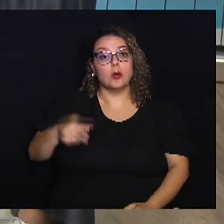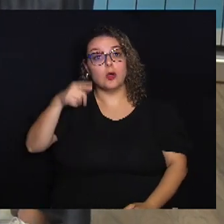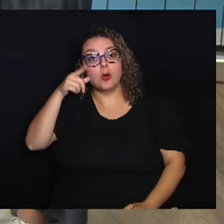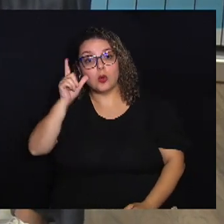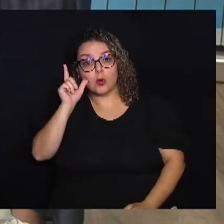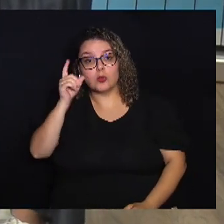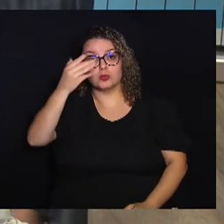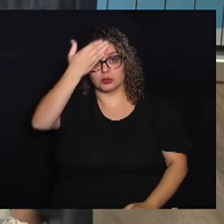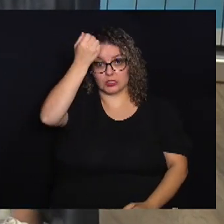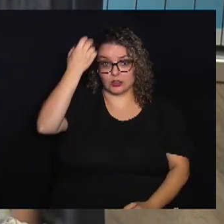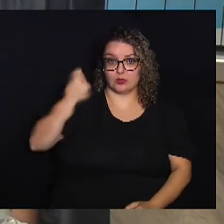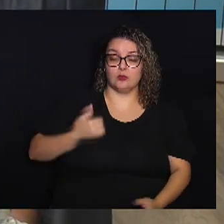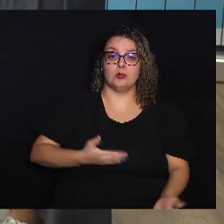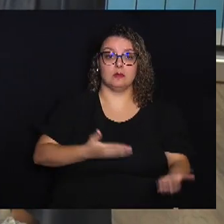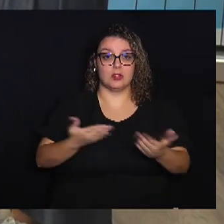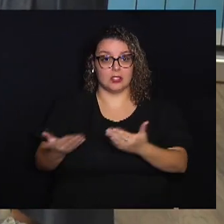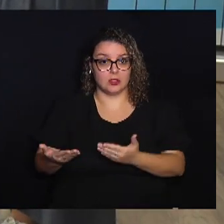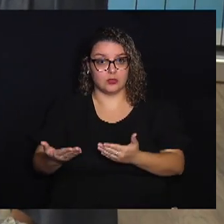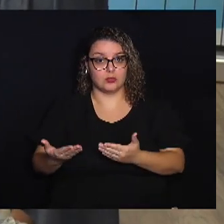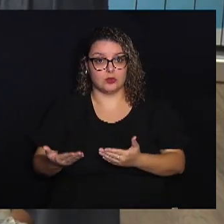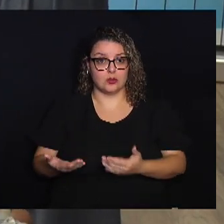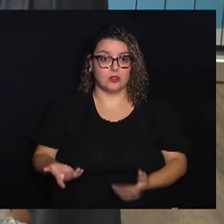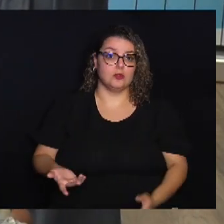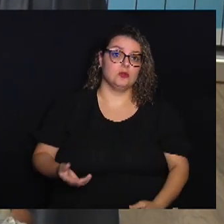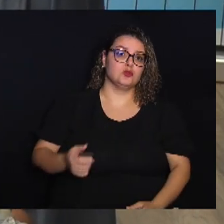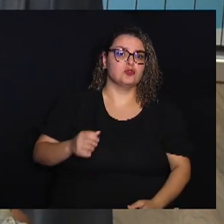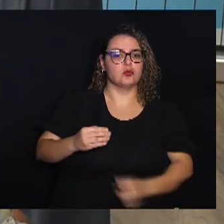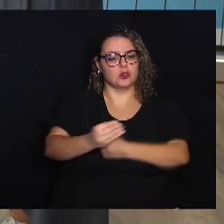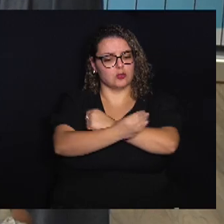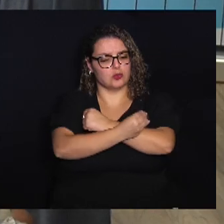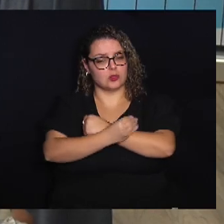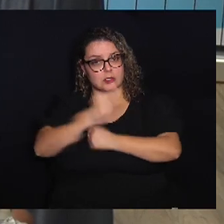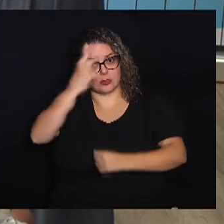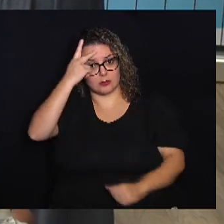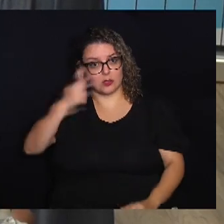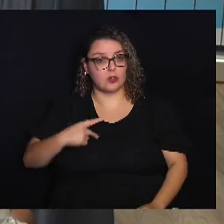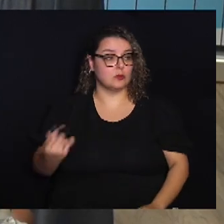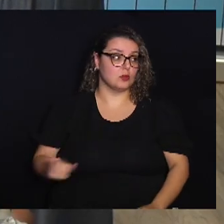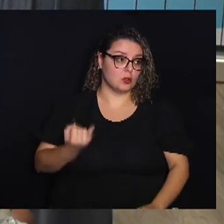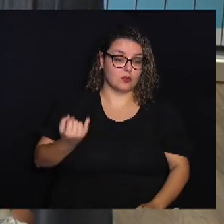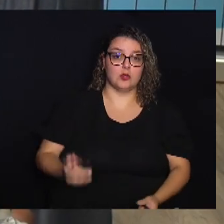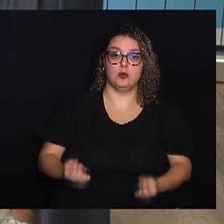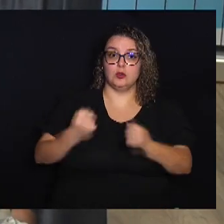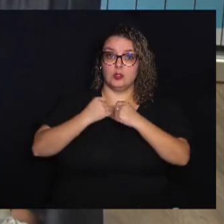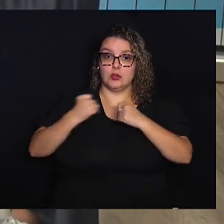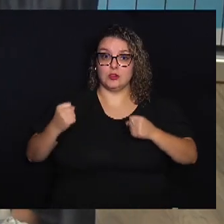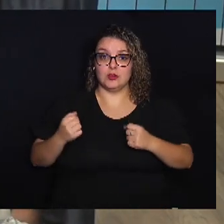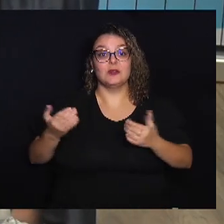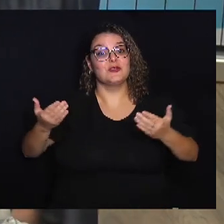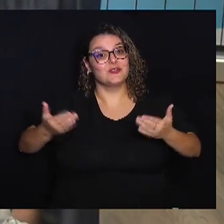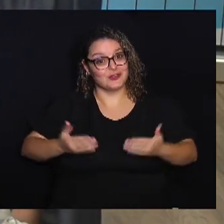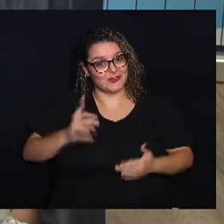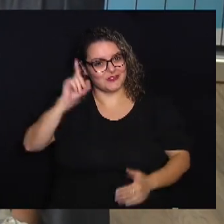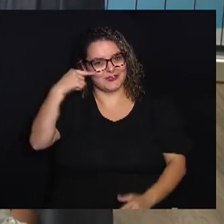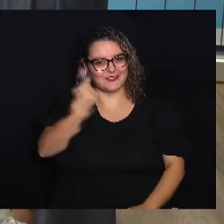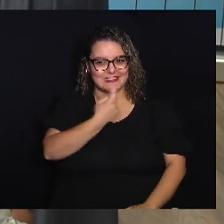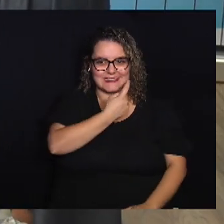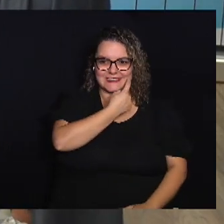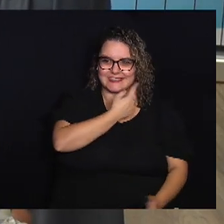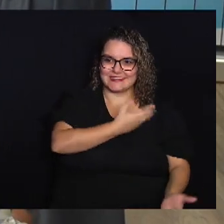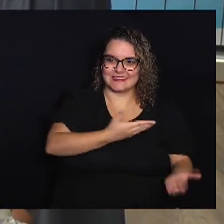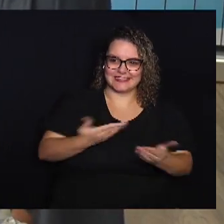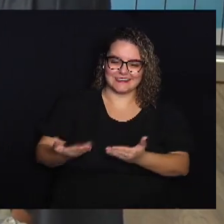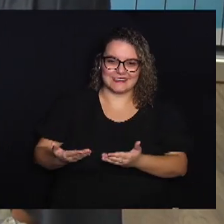Ontem, a apresentação da Rúbia de Oliveira sobre autocuidado, sobre a importância dos exercícios físicos. E hoje, a apresentação